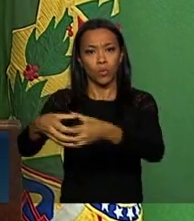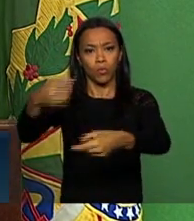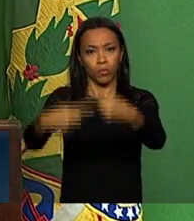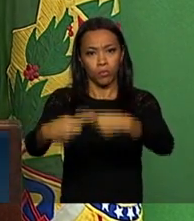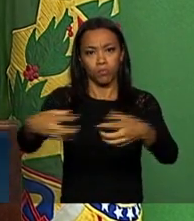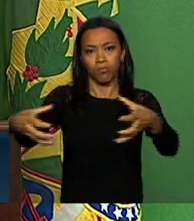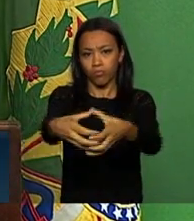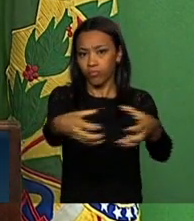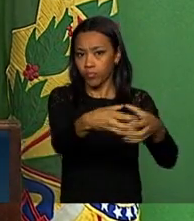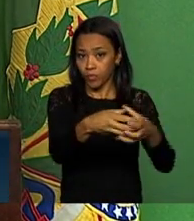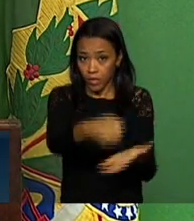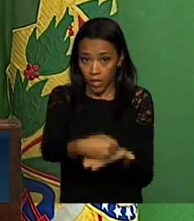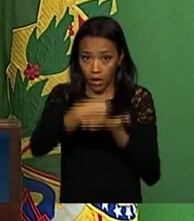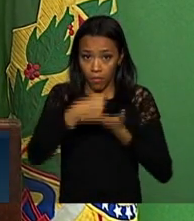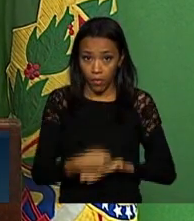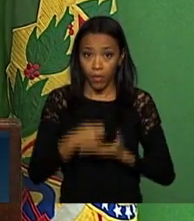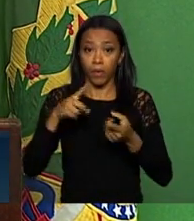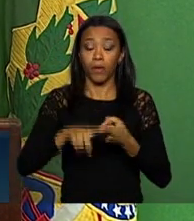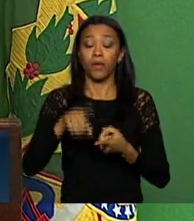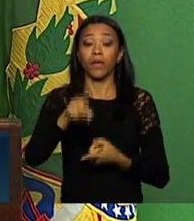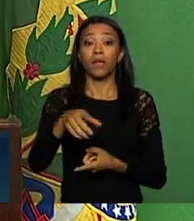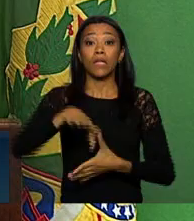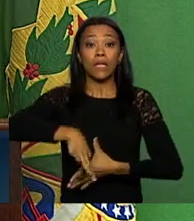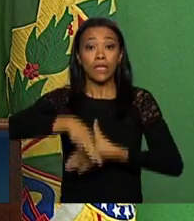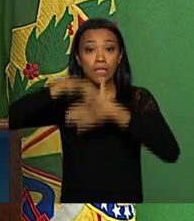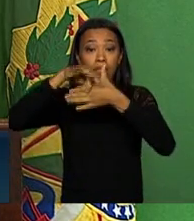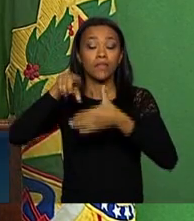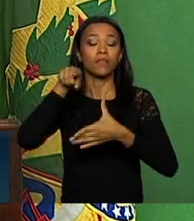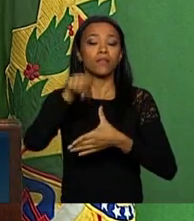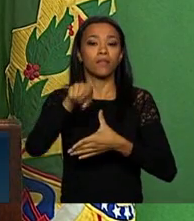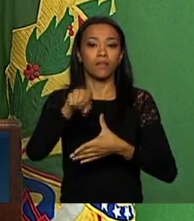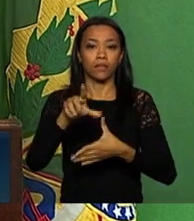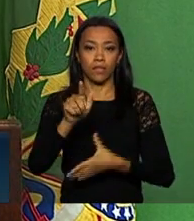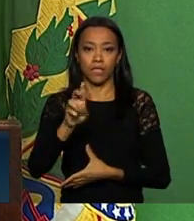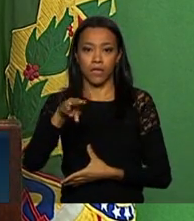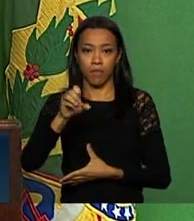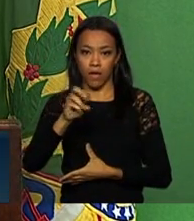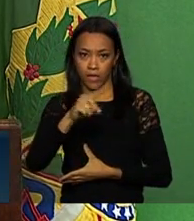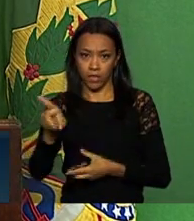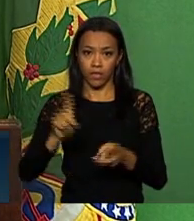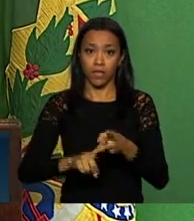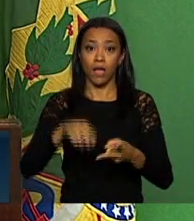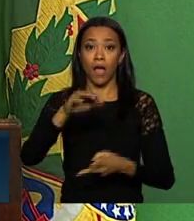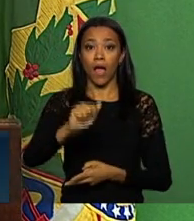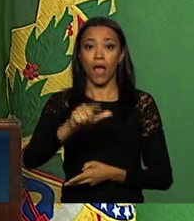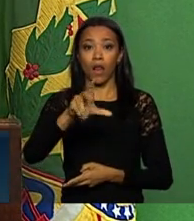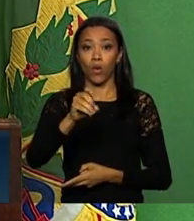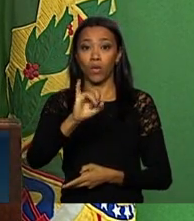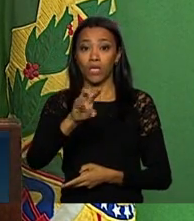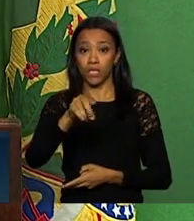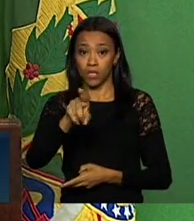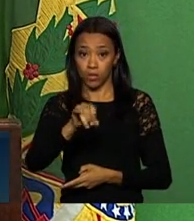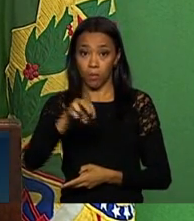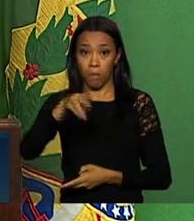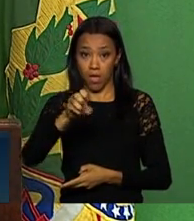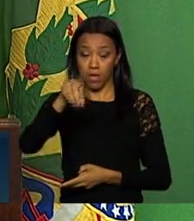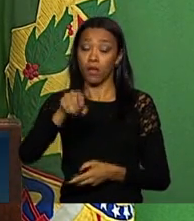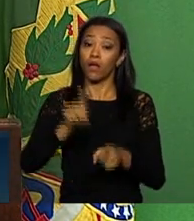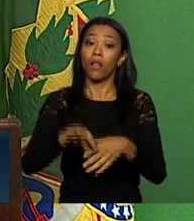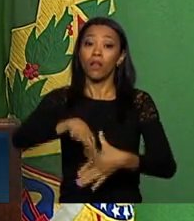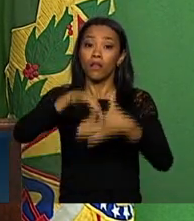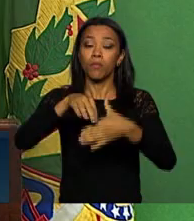aliada José Guimarães líder do Governo na Câmara dos Deputados Aluísio Mendes líder do